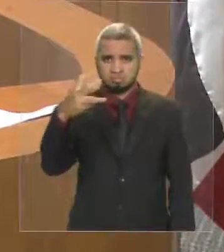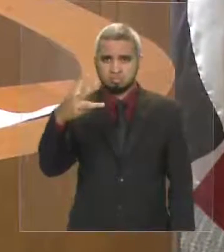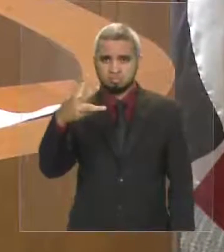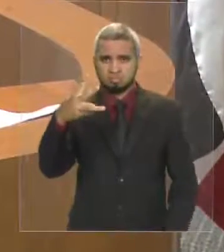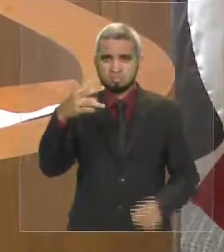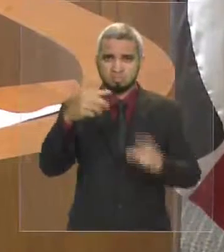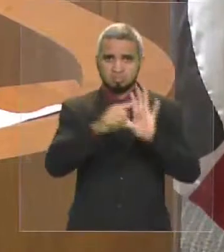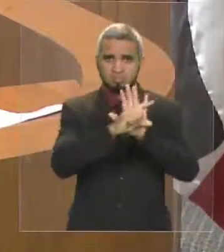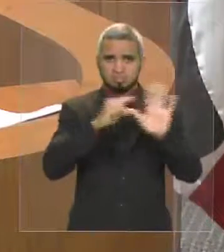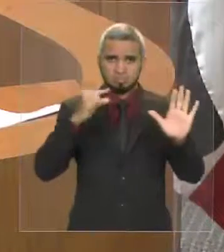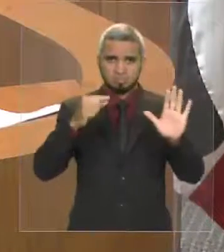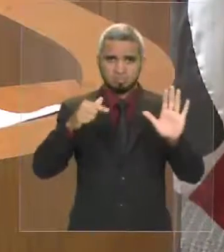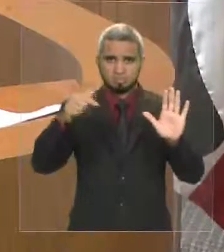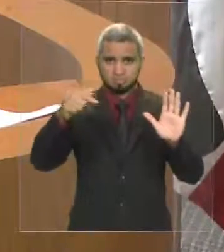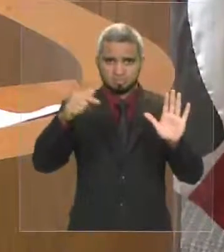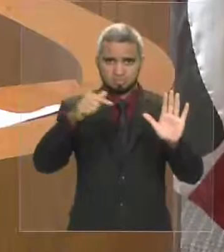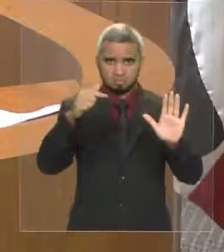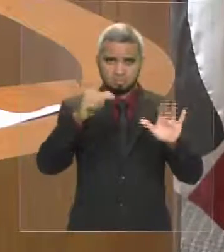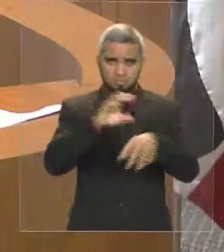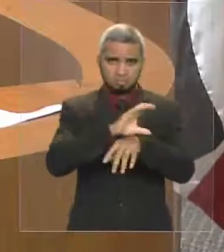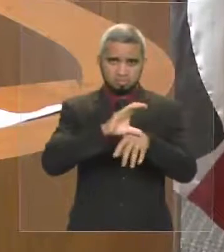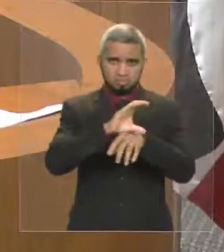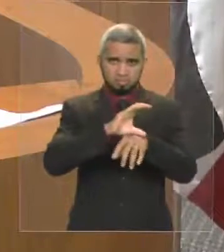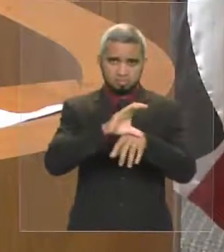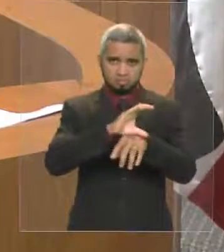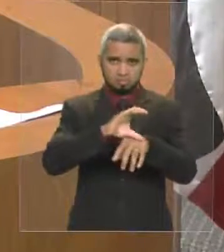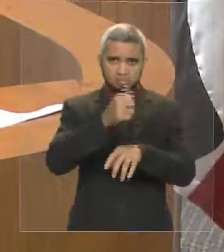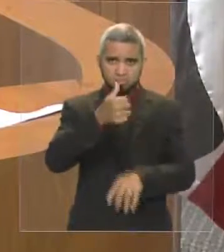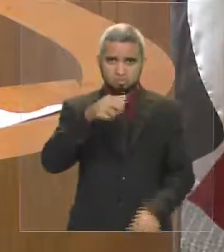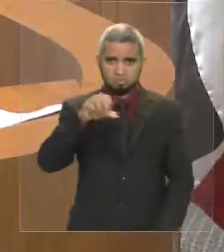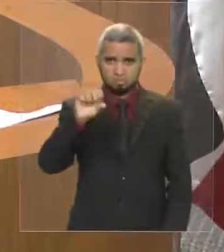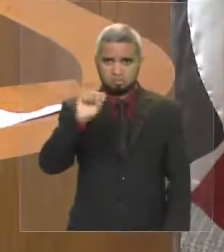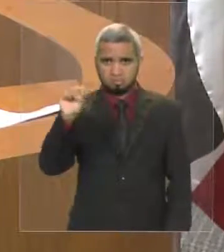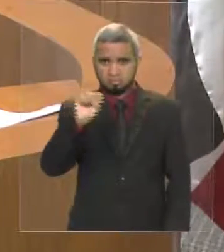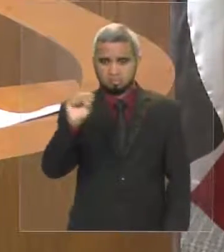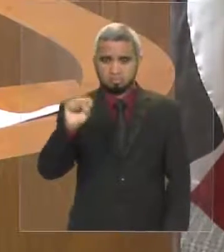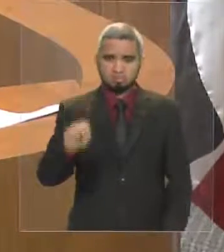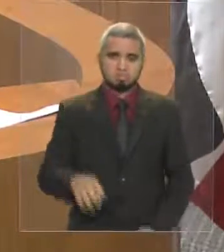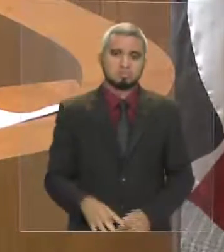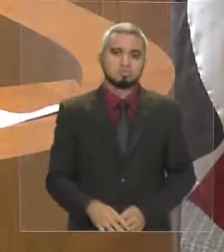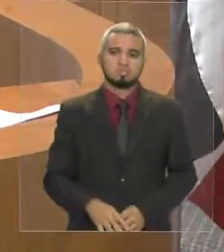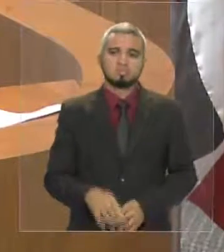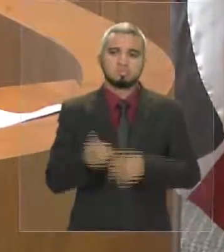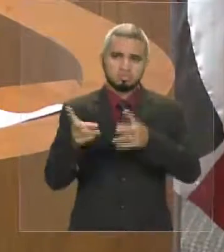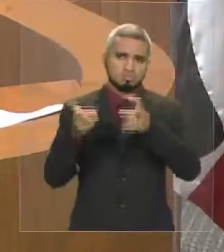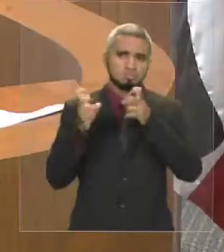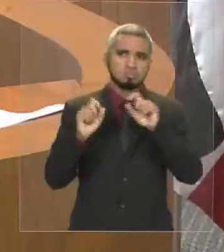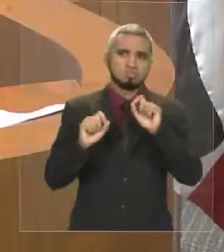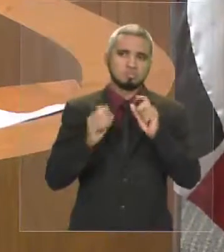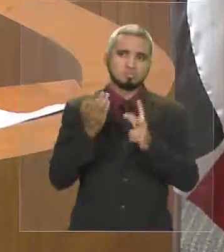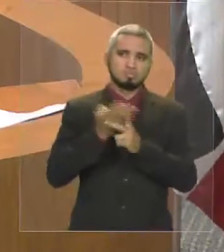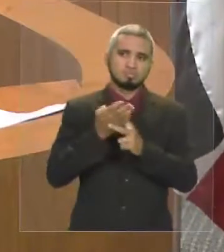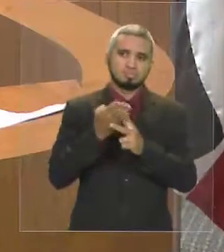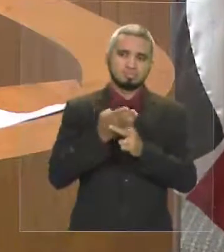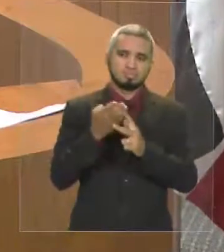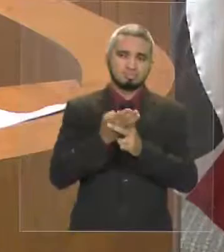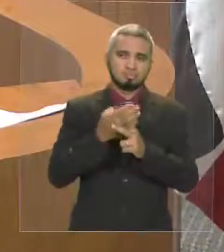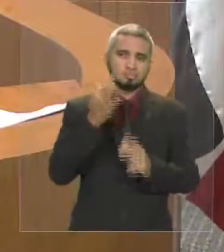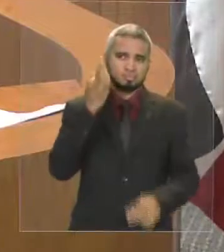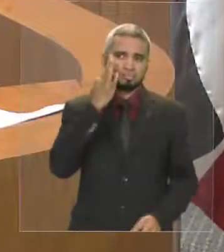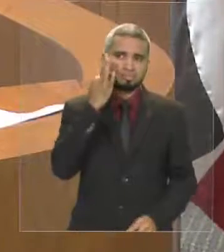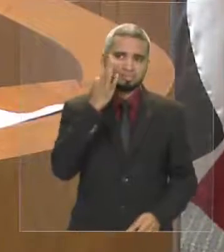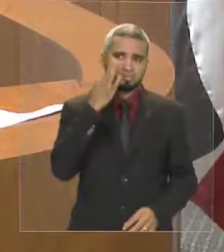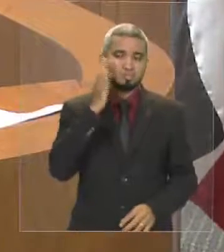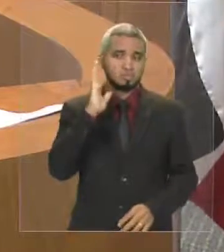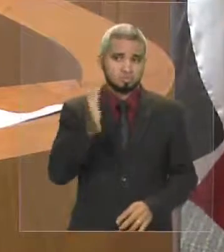inciso 7º da Constituição de 88. Veja a contradição, deputado Adriano. O governador do Maranhão